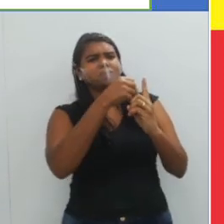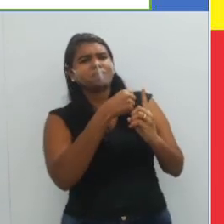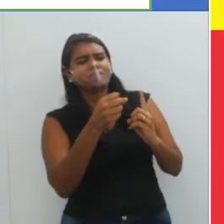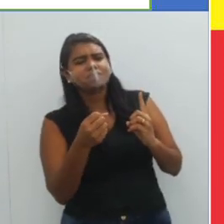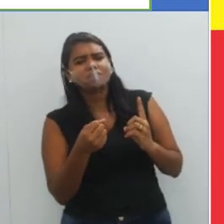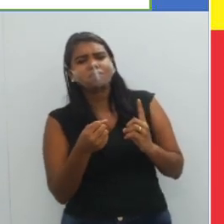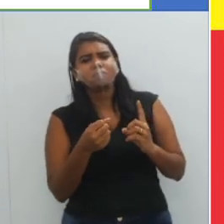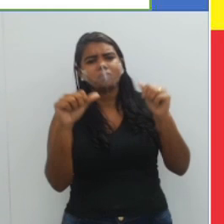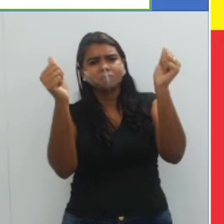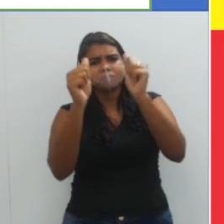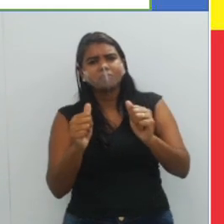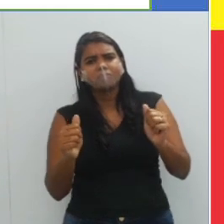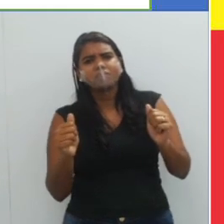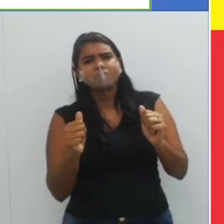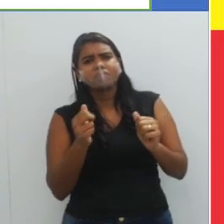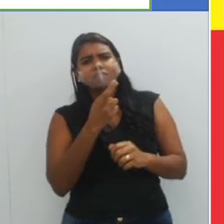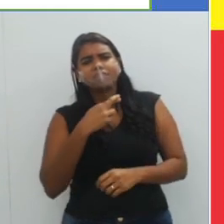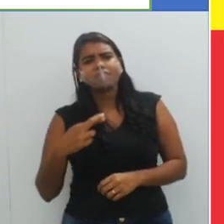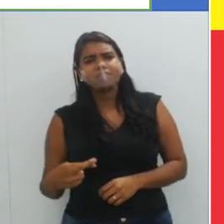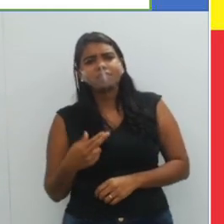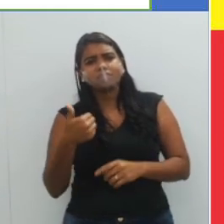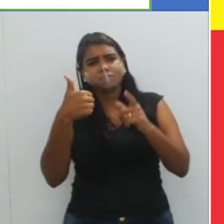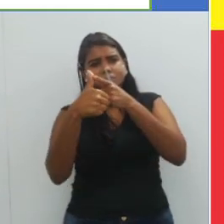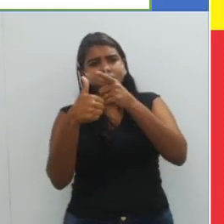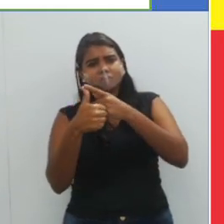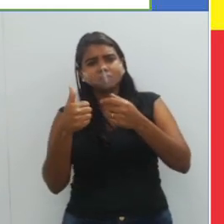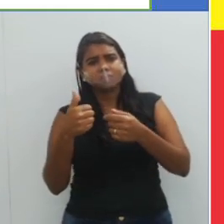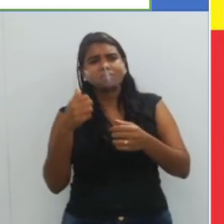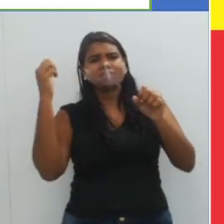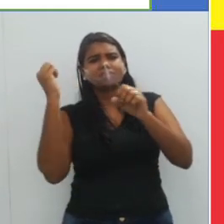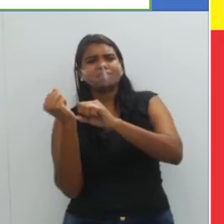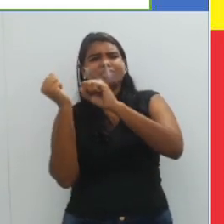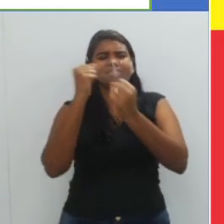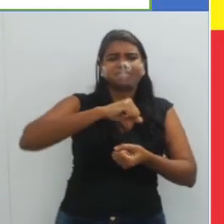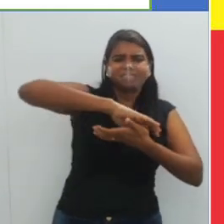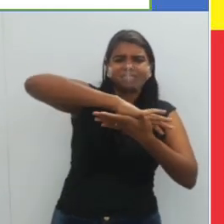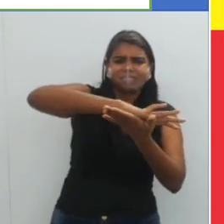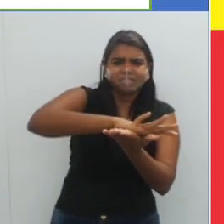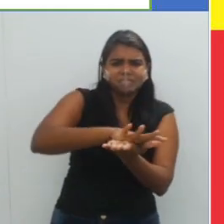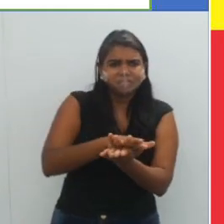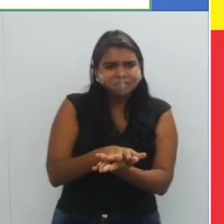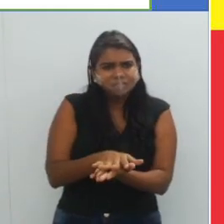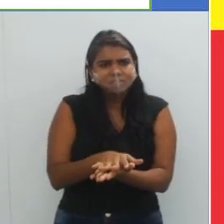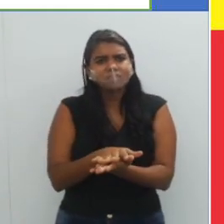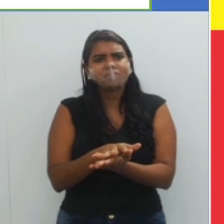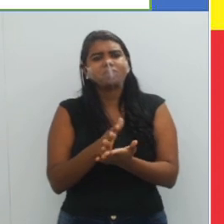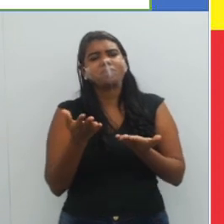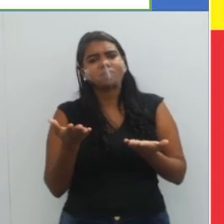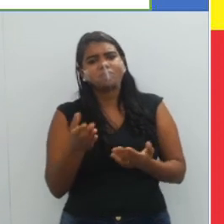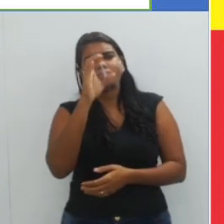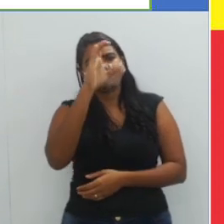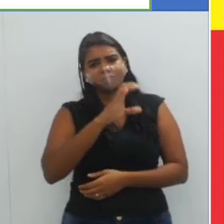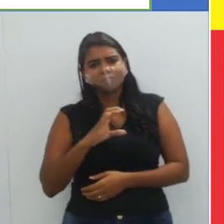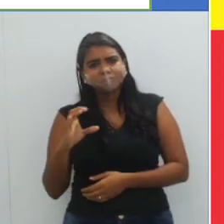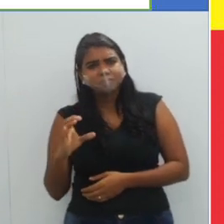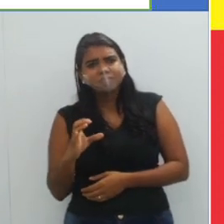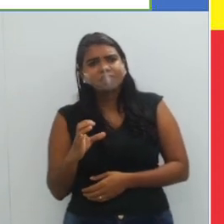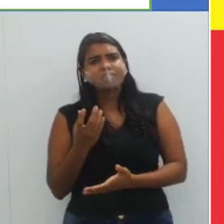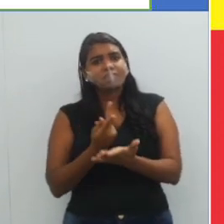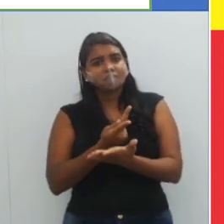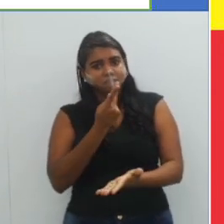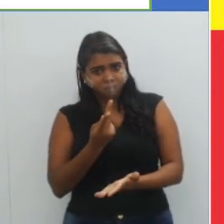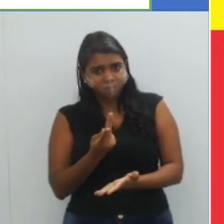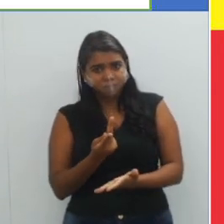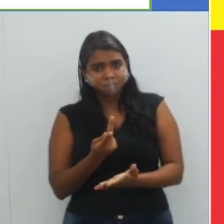símbolos religiosos. No primeiro, nós temos a destruição de um símbolo religioso católico, certo? Que